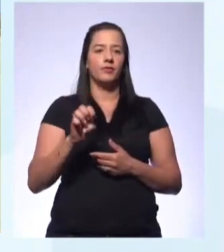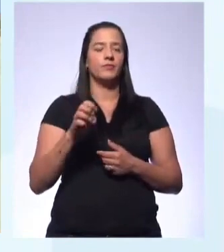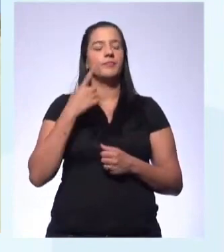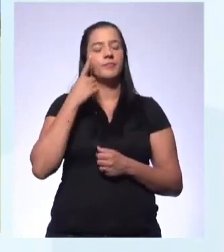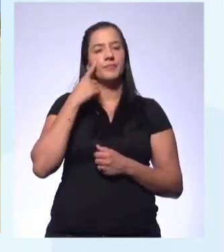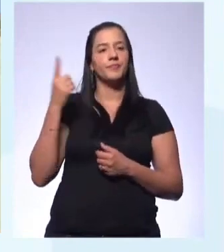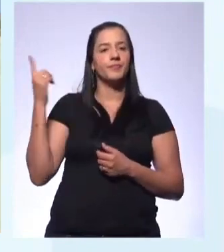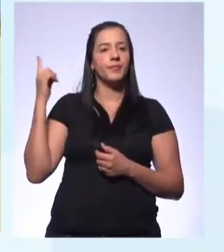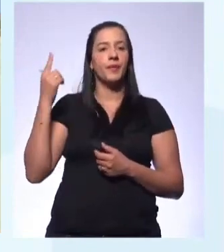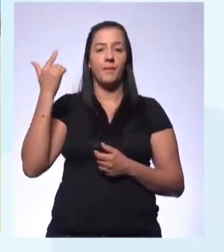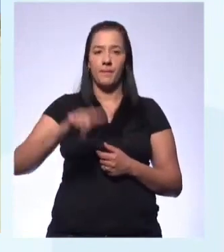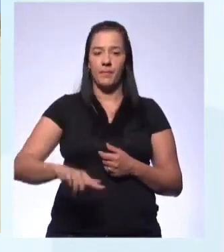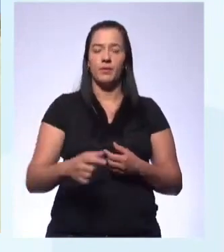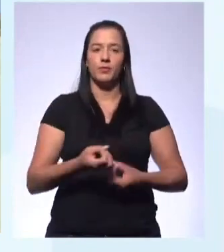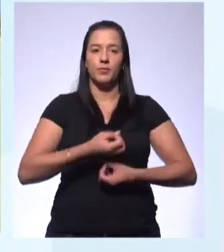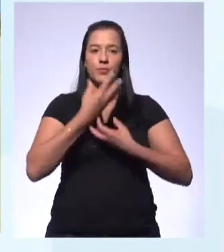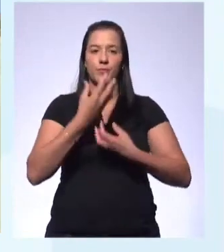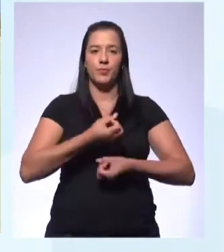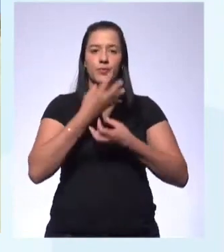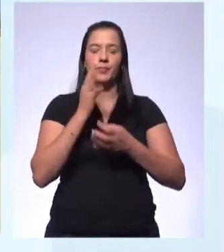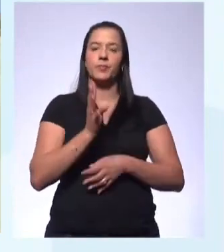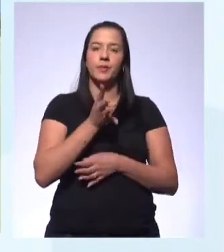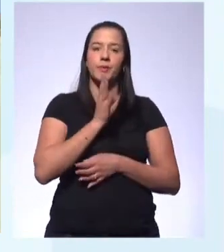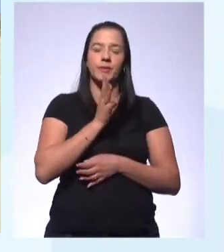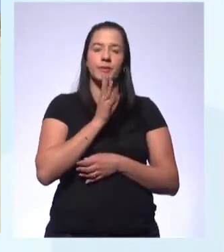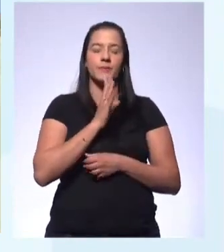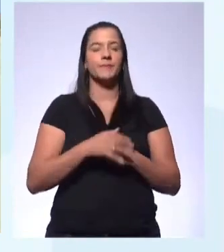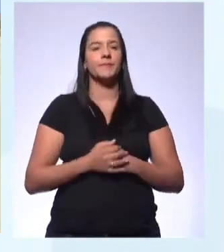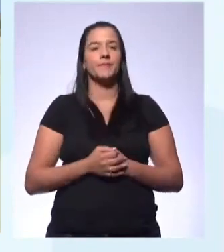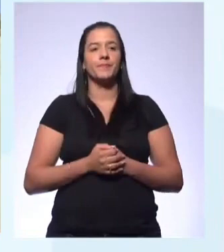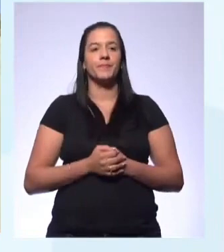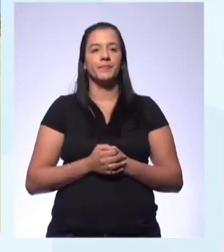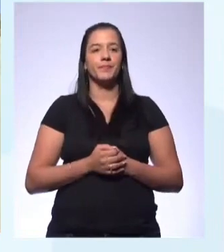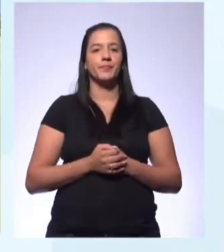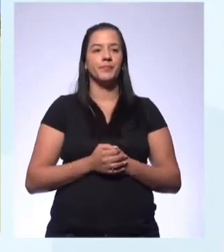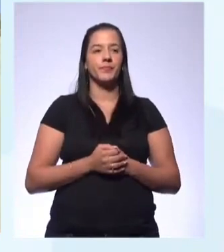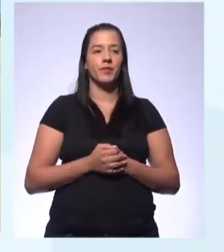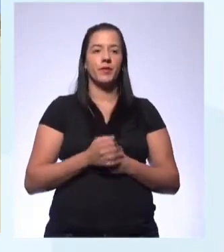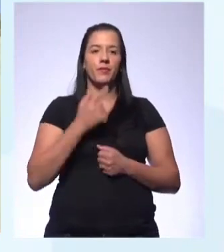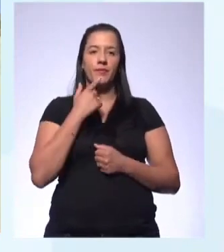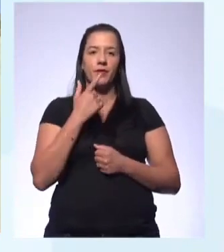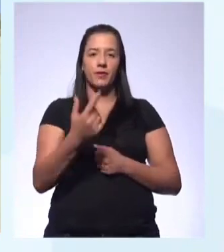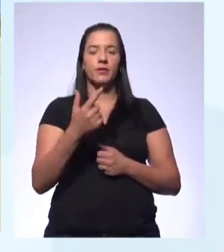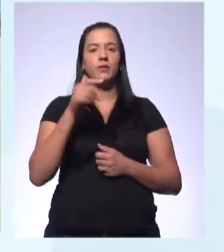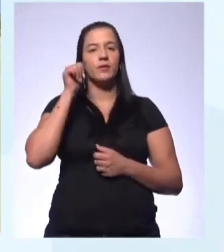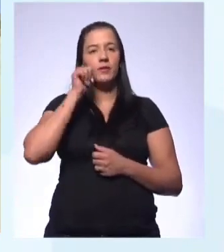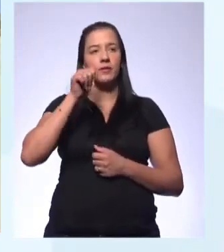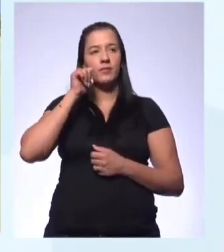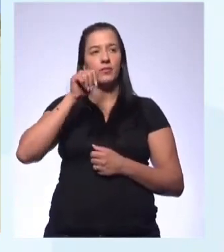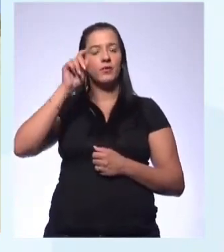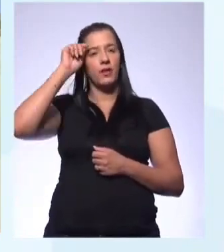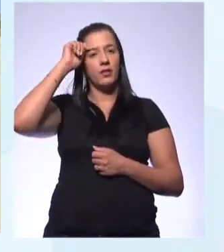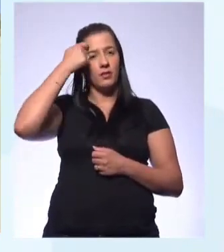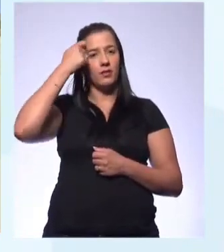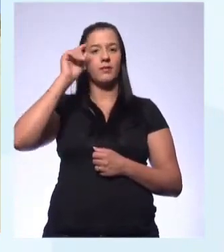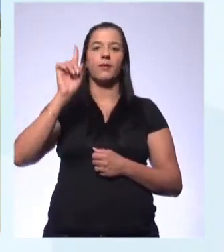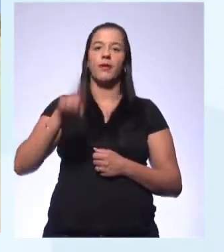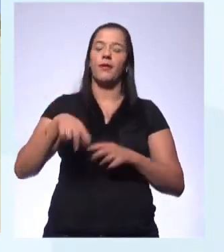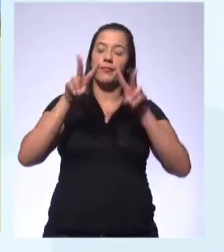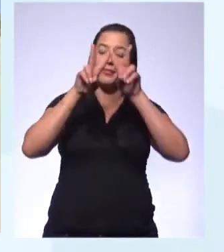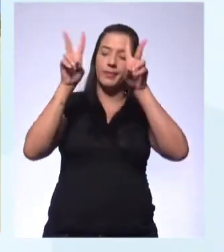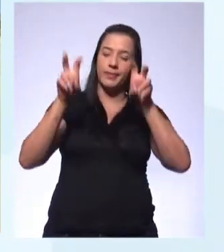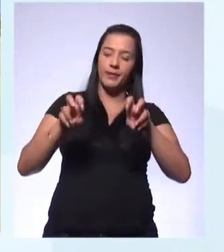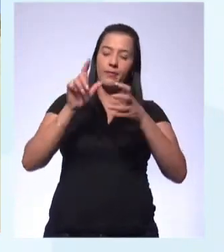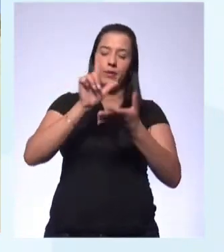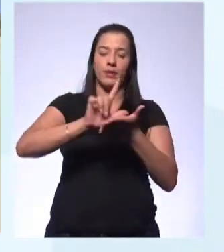mais um poema para a gente conhecer, tem mais uma história para a gente conhecer, falando da mulher negra. Por isso que o título da aula é A Mulher Negra